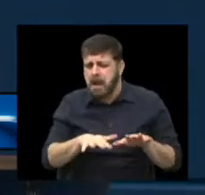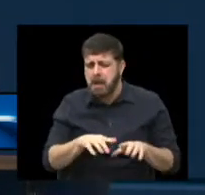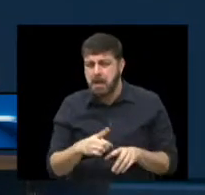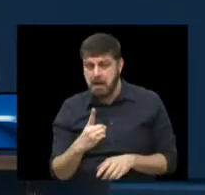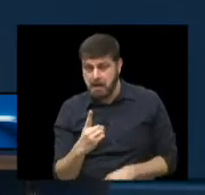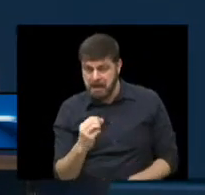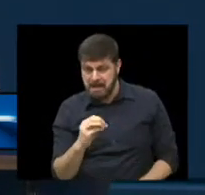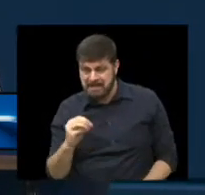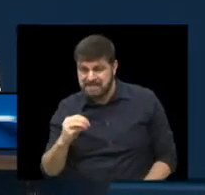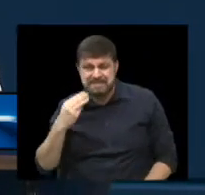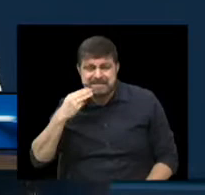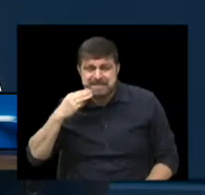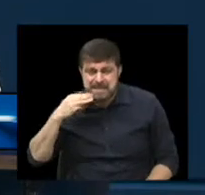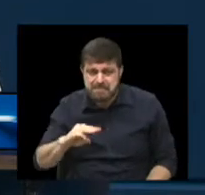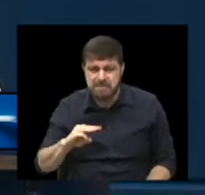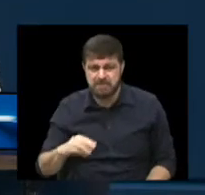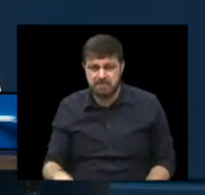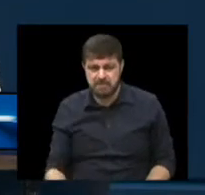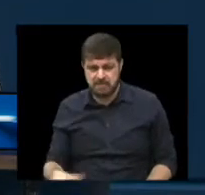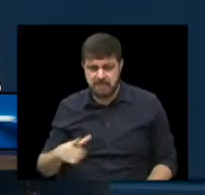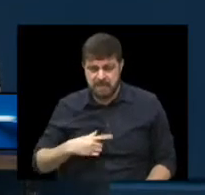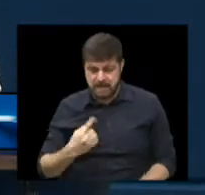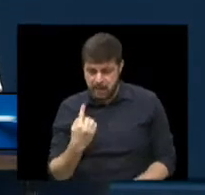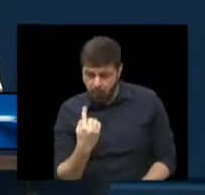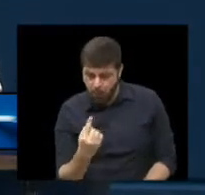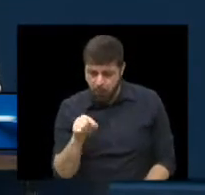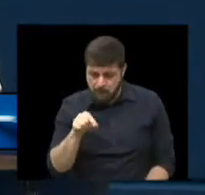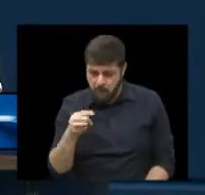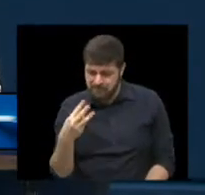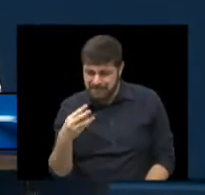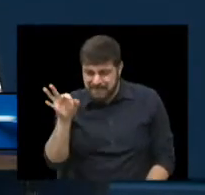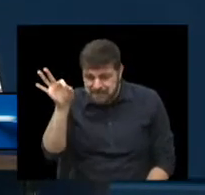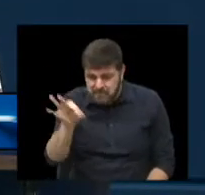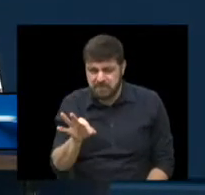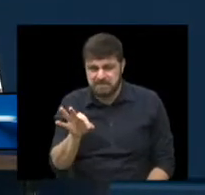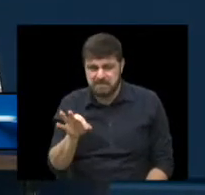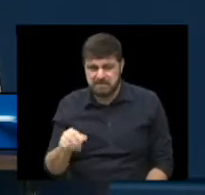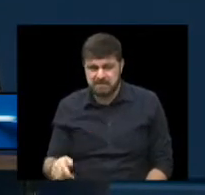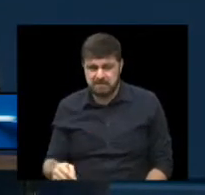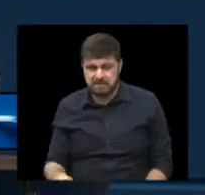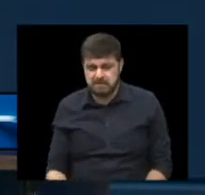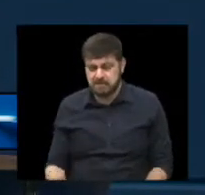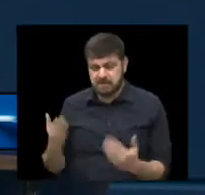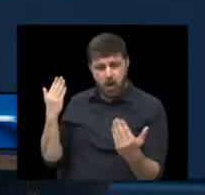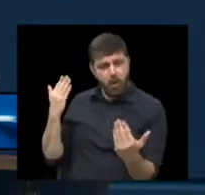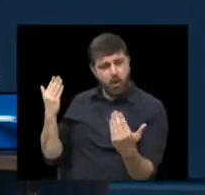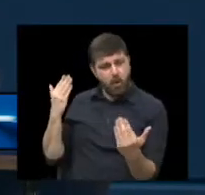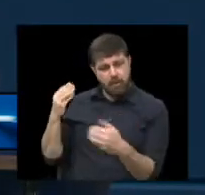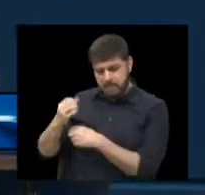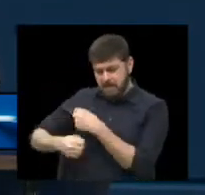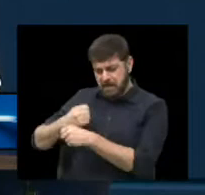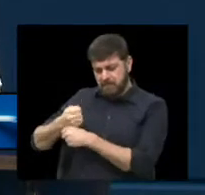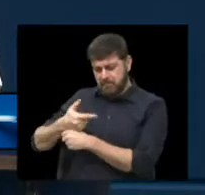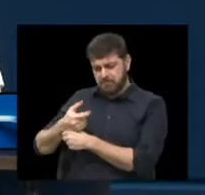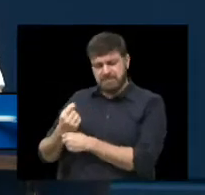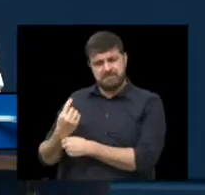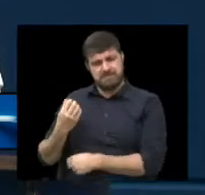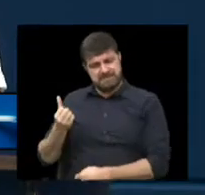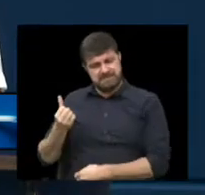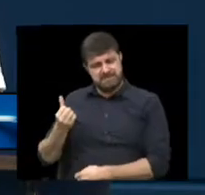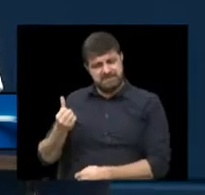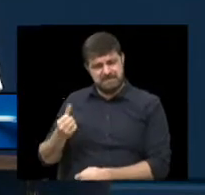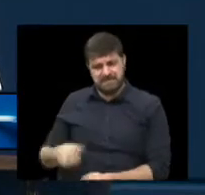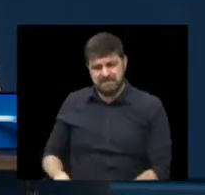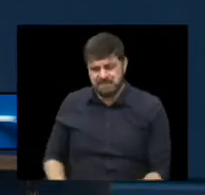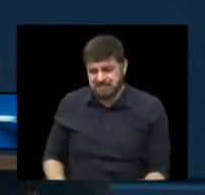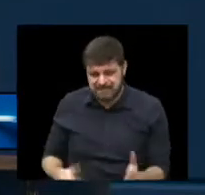milhões equivale a 1,3% da dívida com os valores de 2016. Então, quer dizer, essa previsão